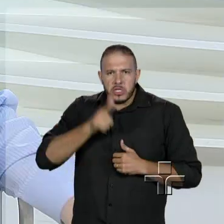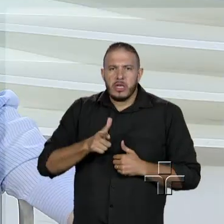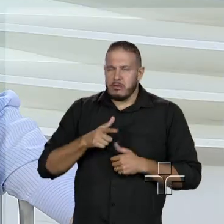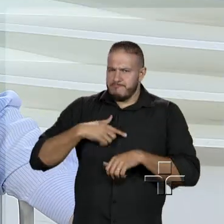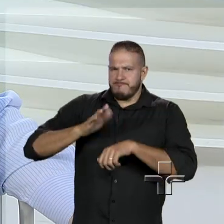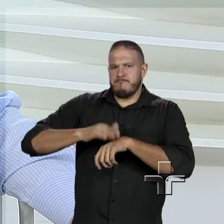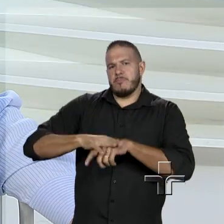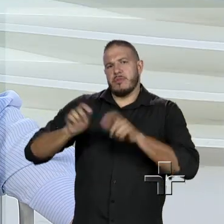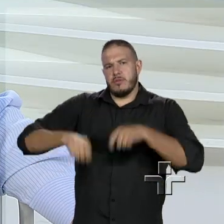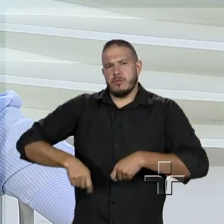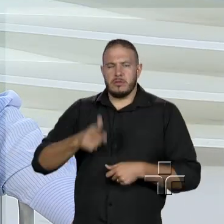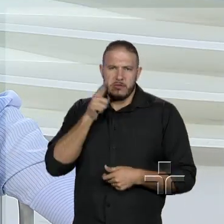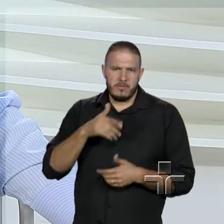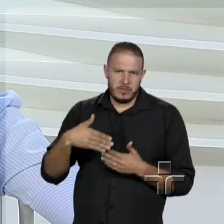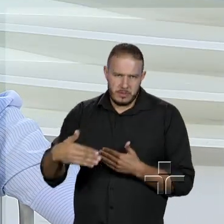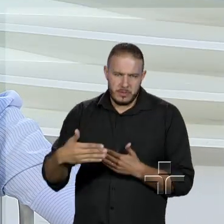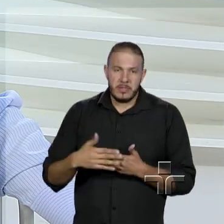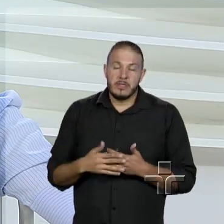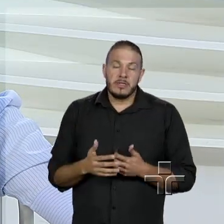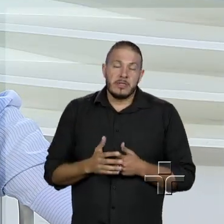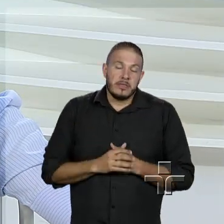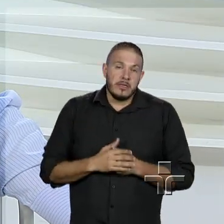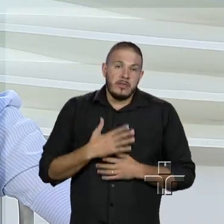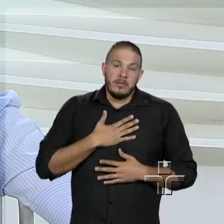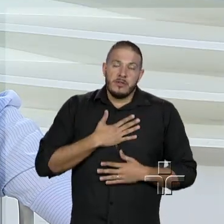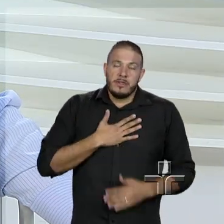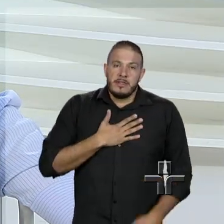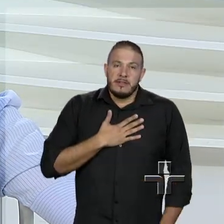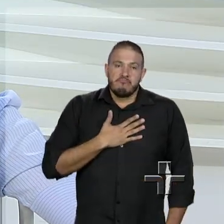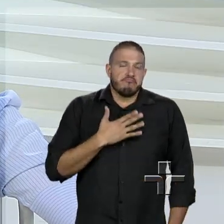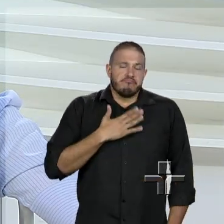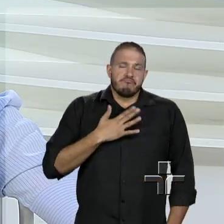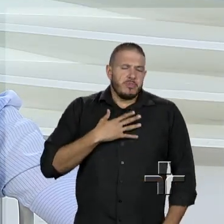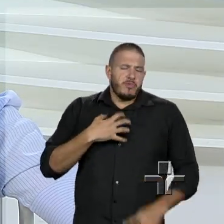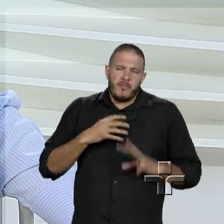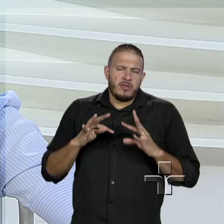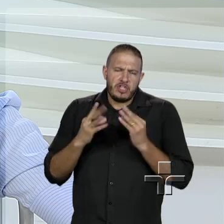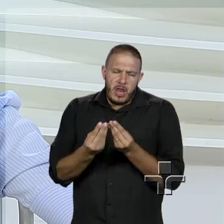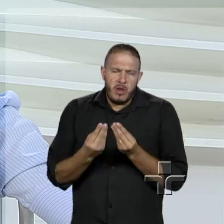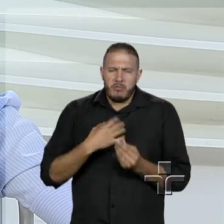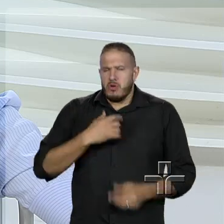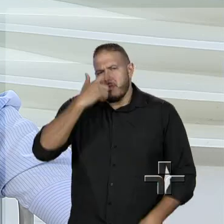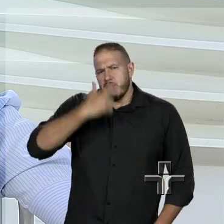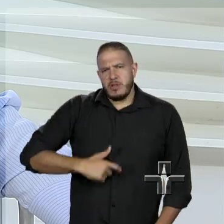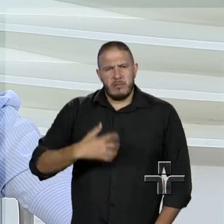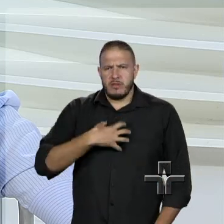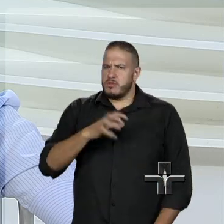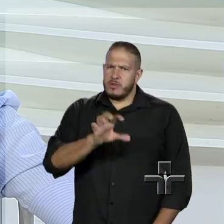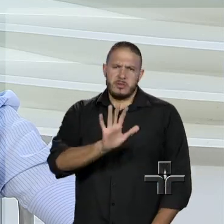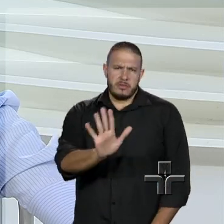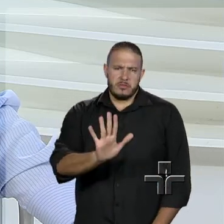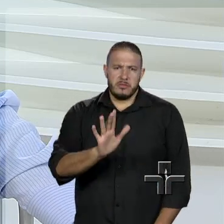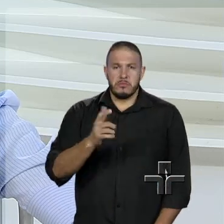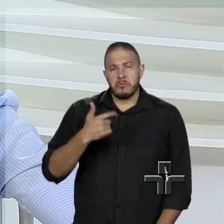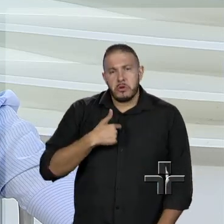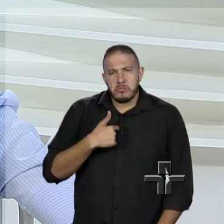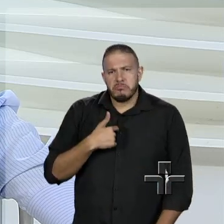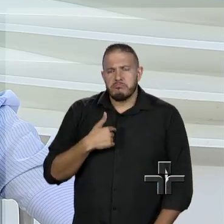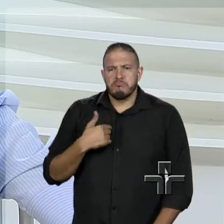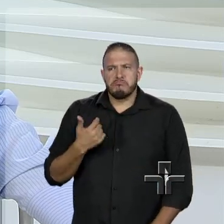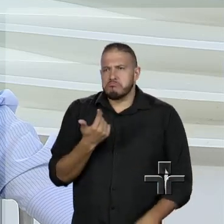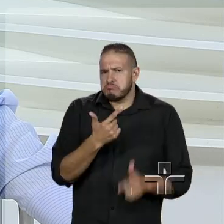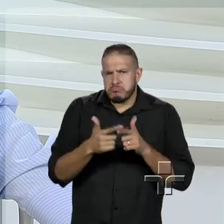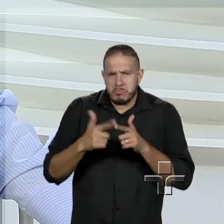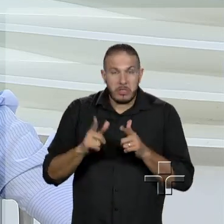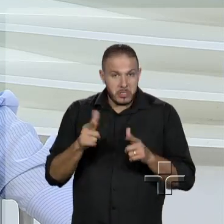executá-lo. Então, em geral, o meu comportamento é esse. Quando eu posso, eu não tenho importância,